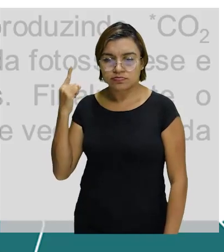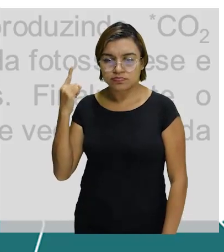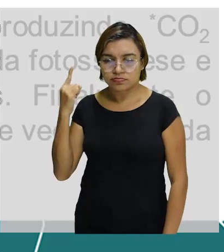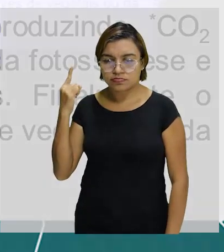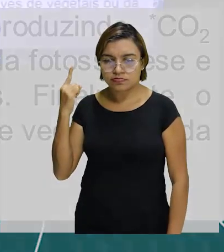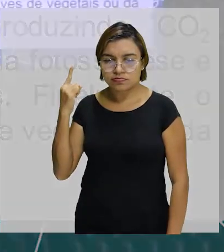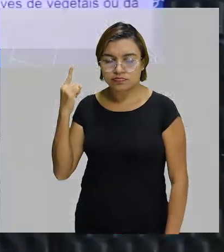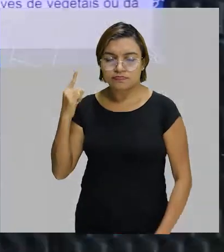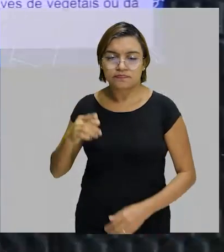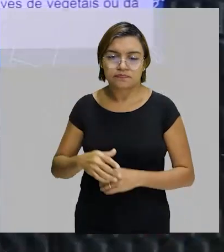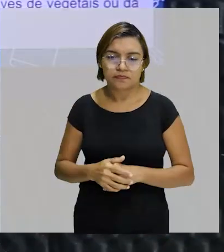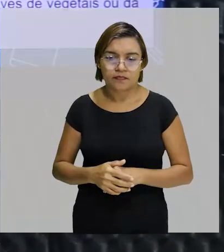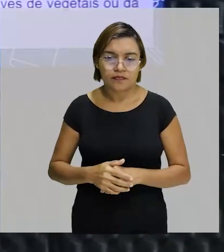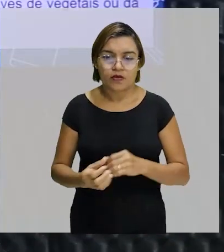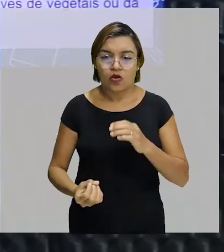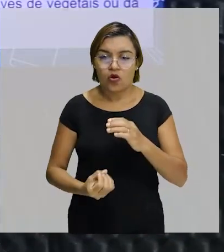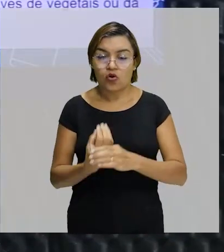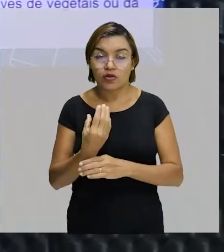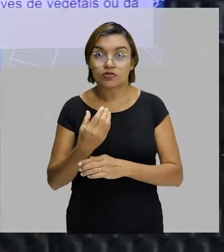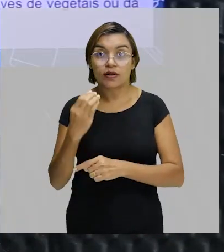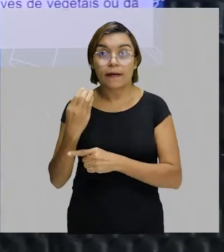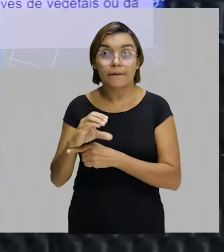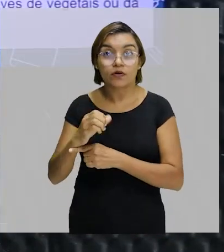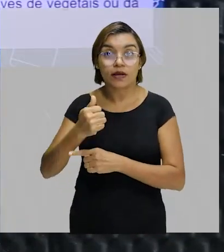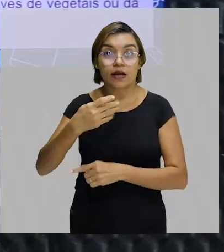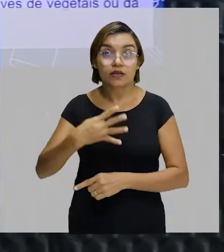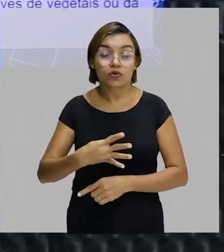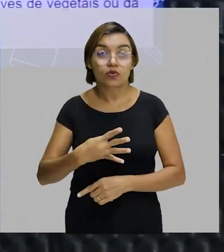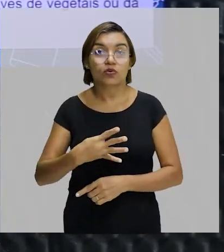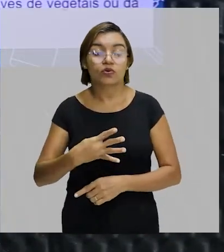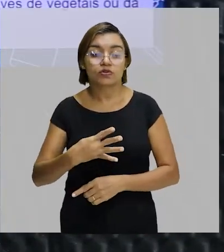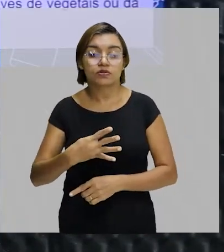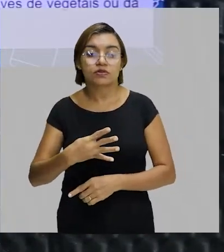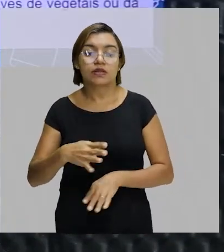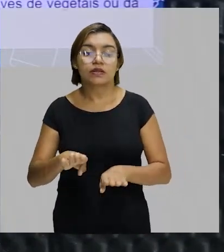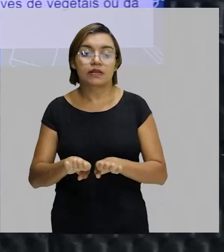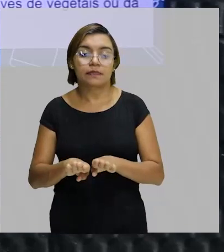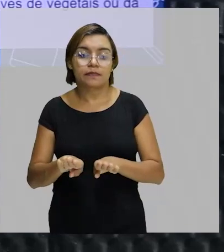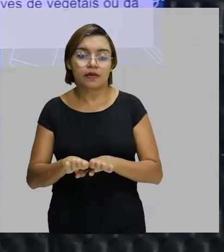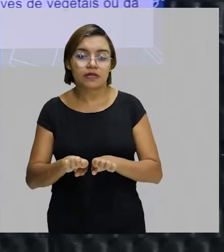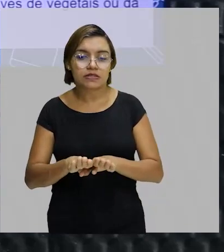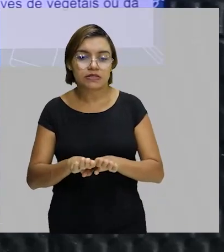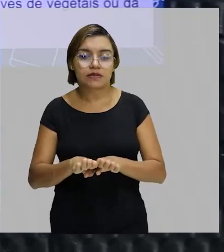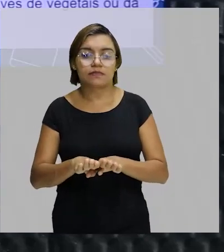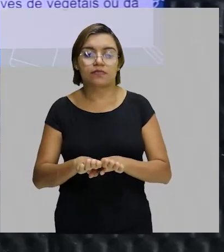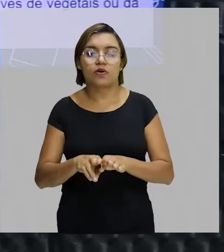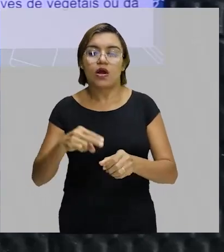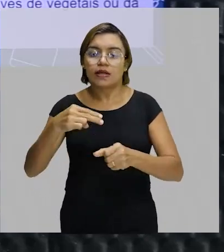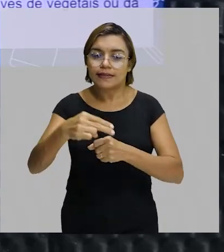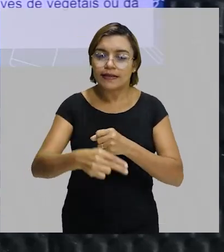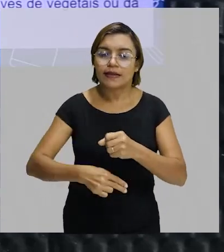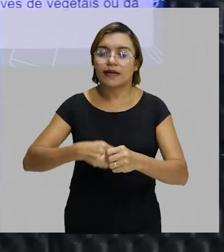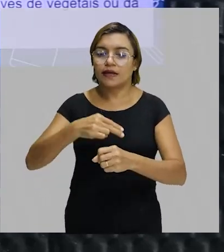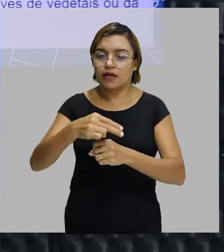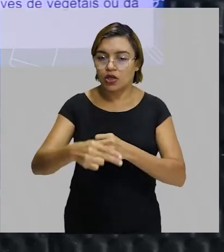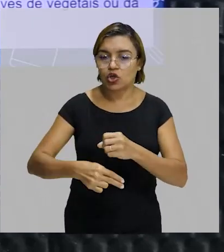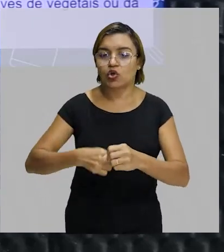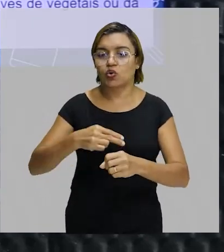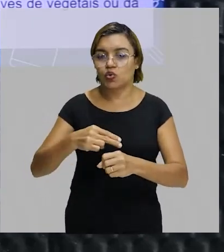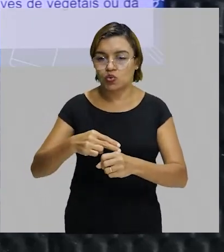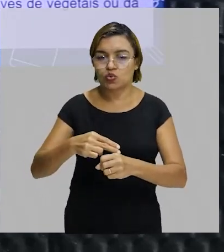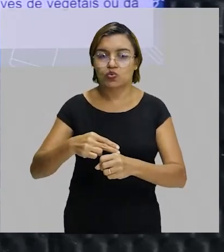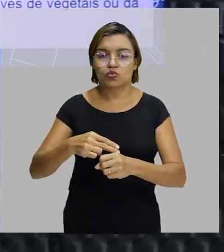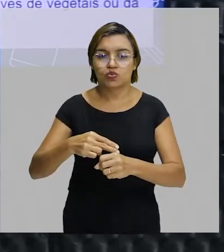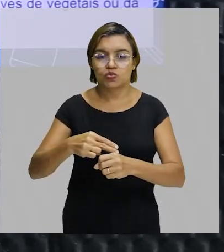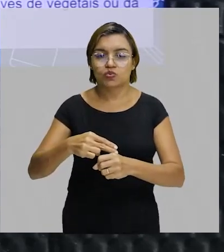14. Então, a origem do carbono 14 vem justamente do bombardeio através de nêutrons no átomo